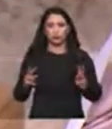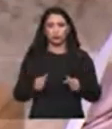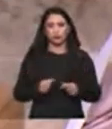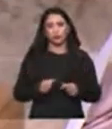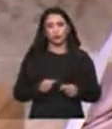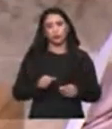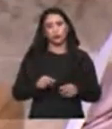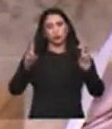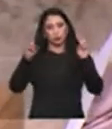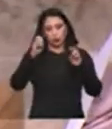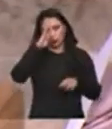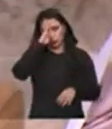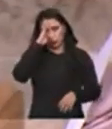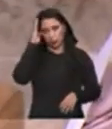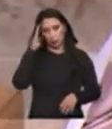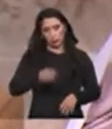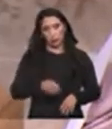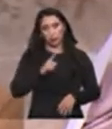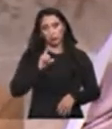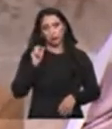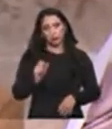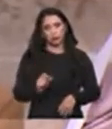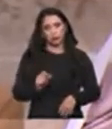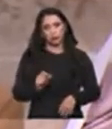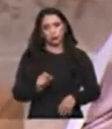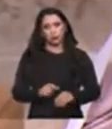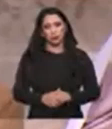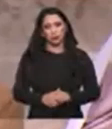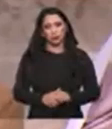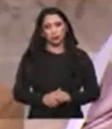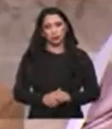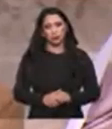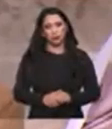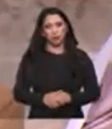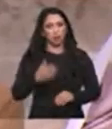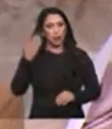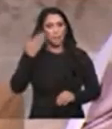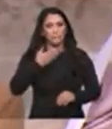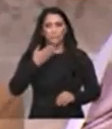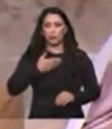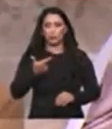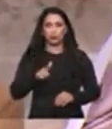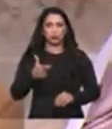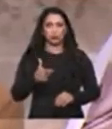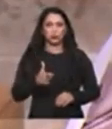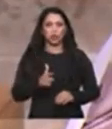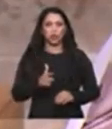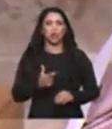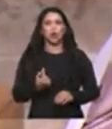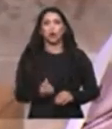mérito. Primeiro, antes de qualquer coisa, os fatos e as provas não estão baseadas